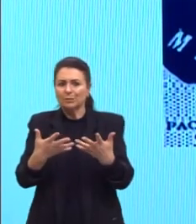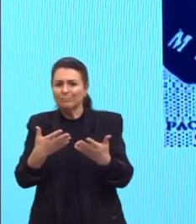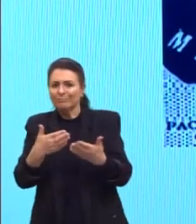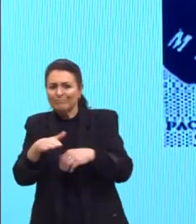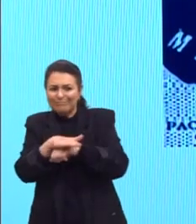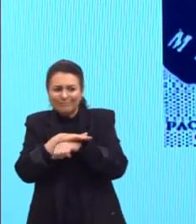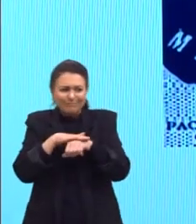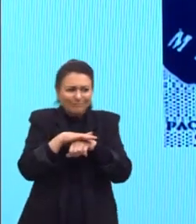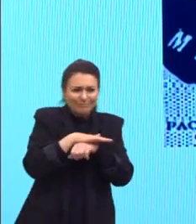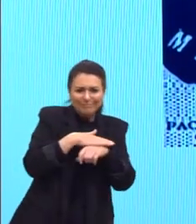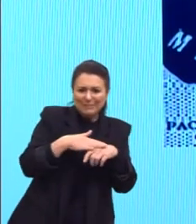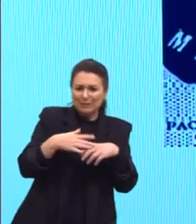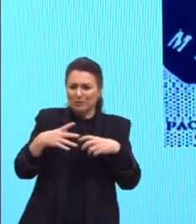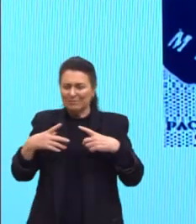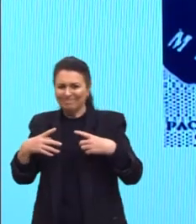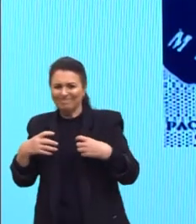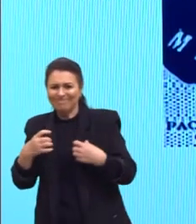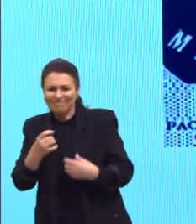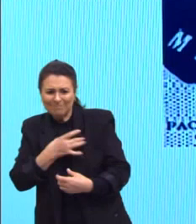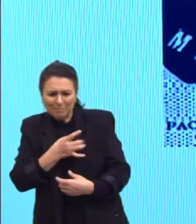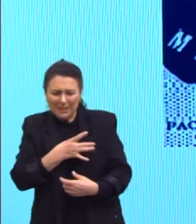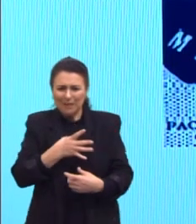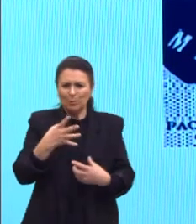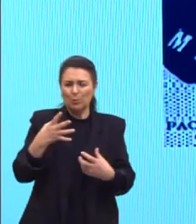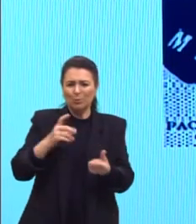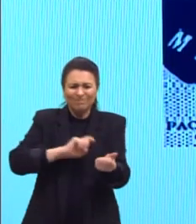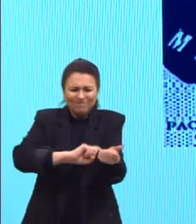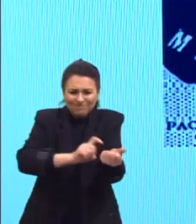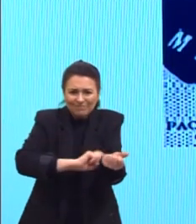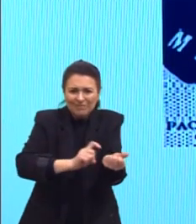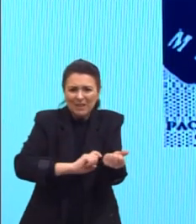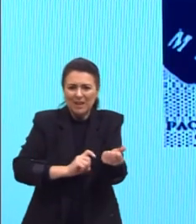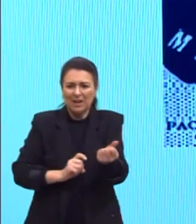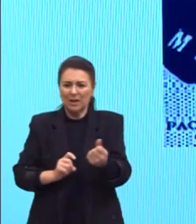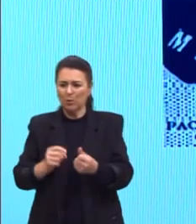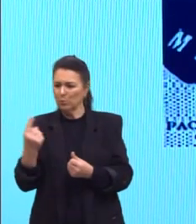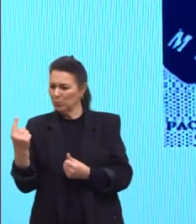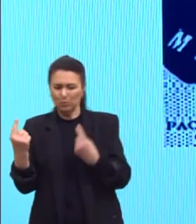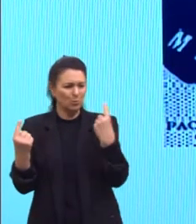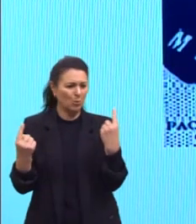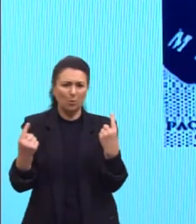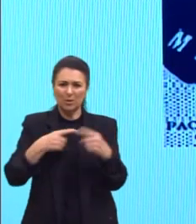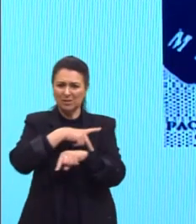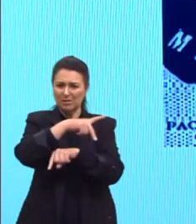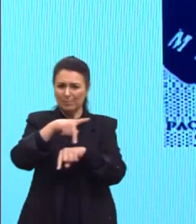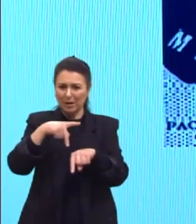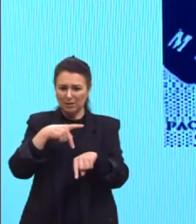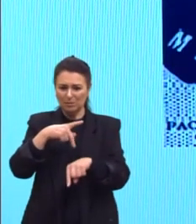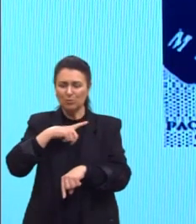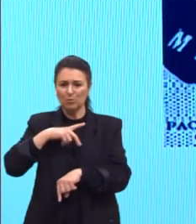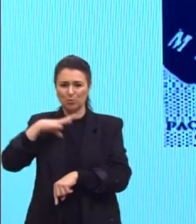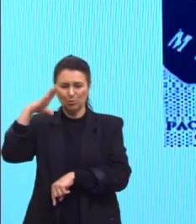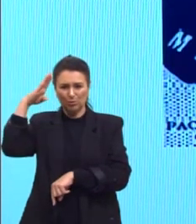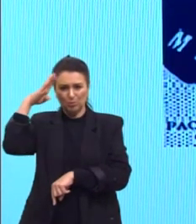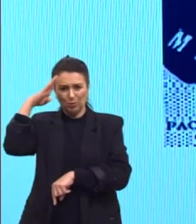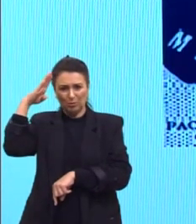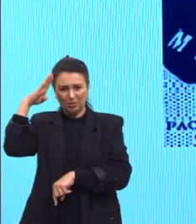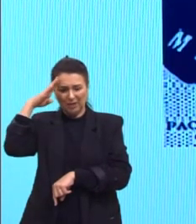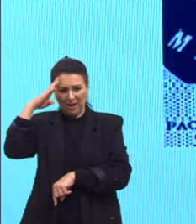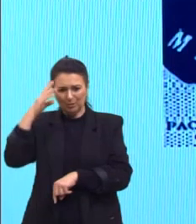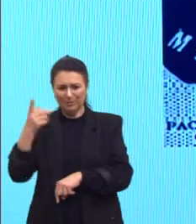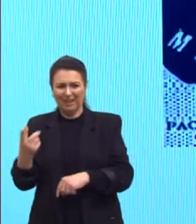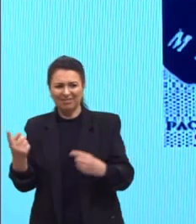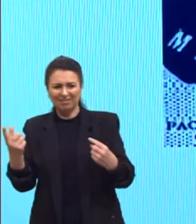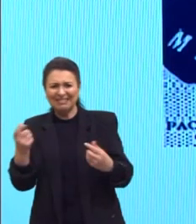for tenso as duas potências mantinham seus soldados né permanentemente em questão